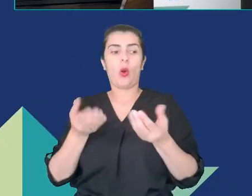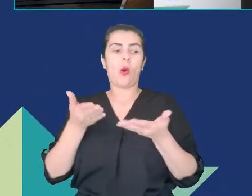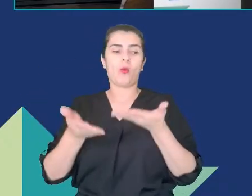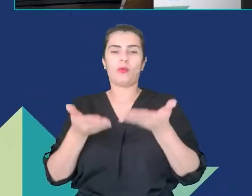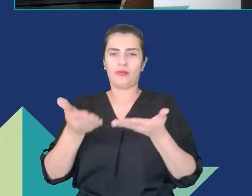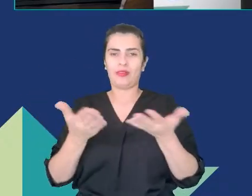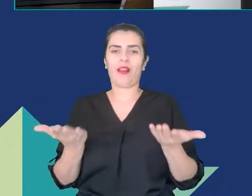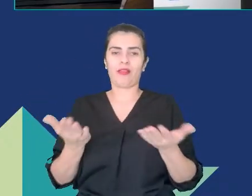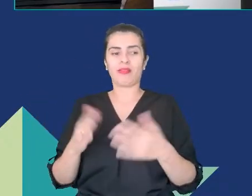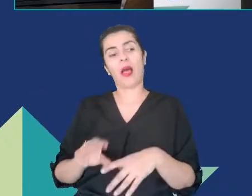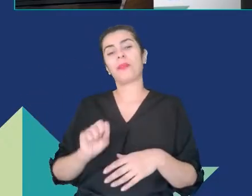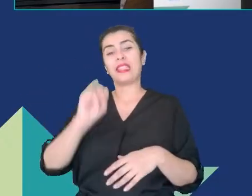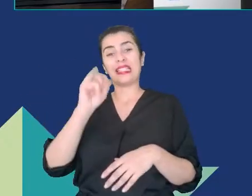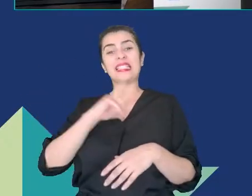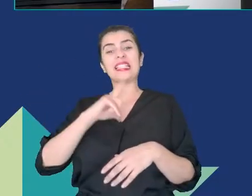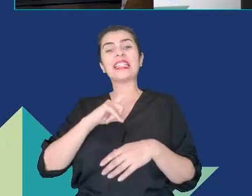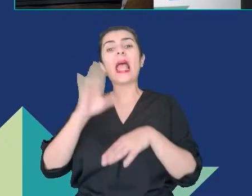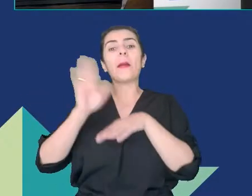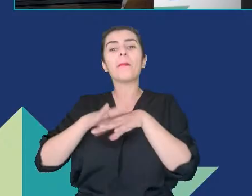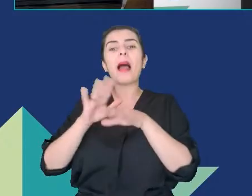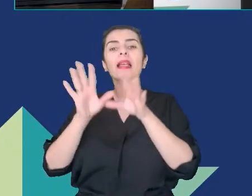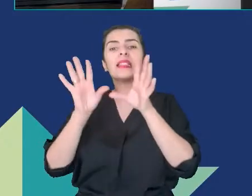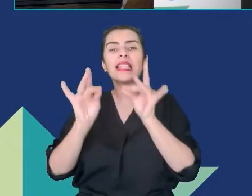sua granulometria, né, mais